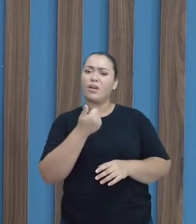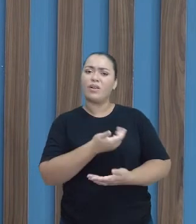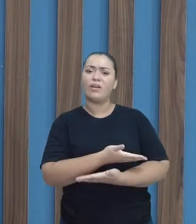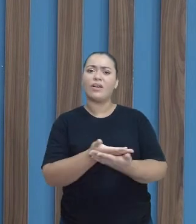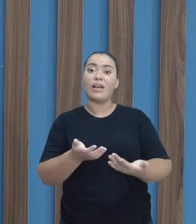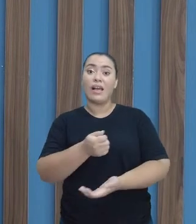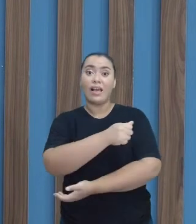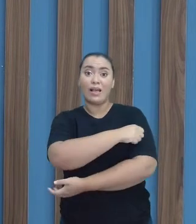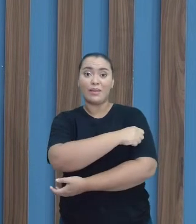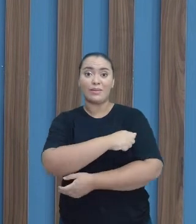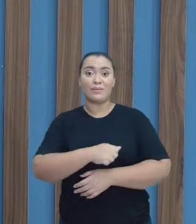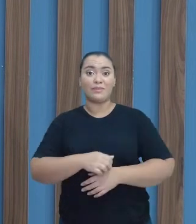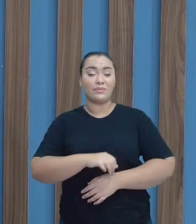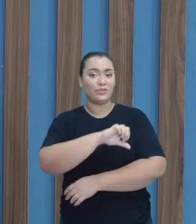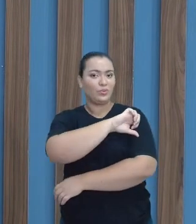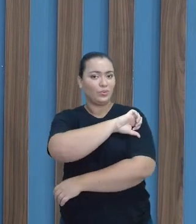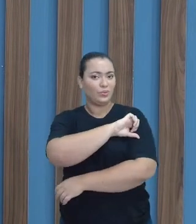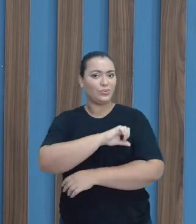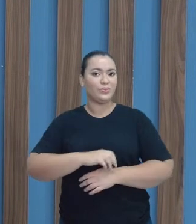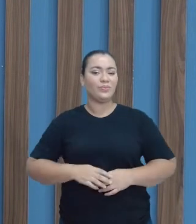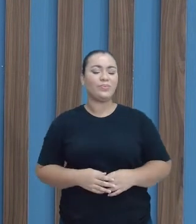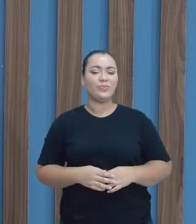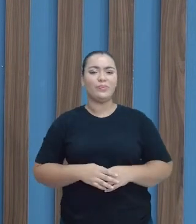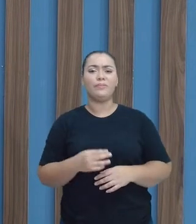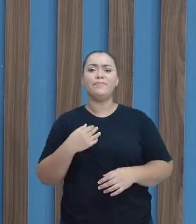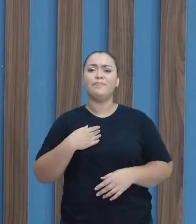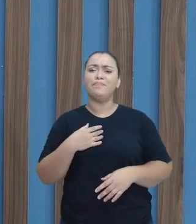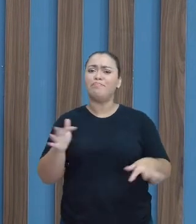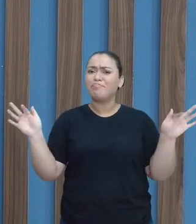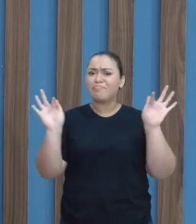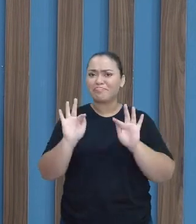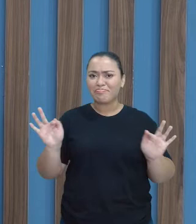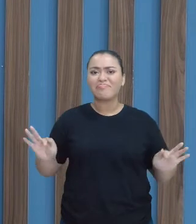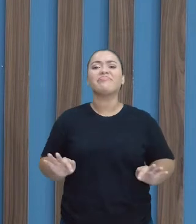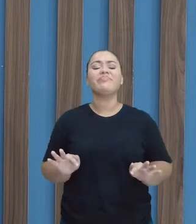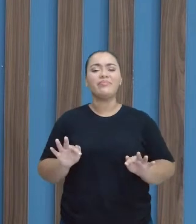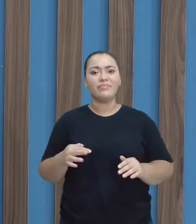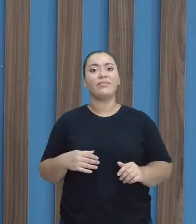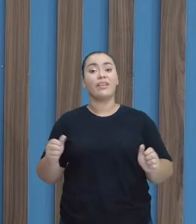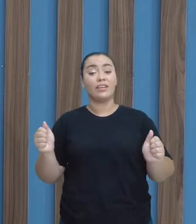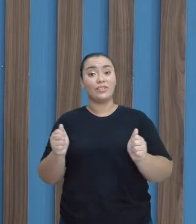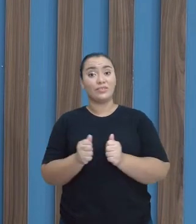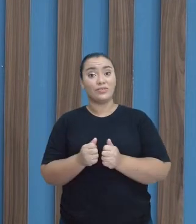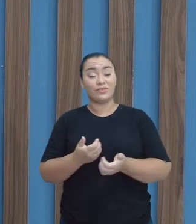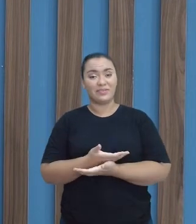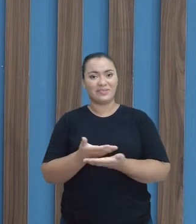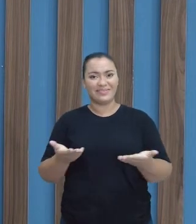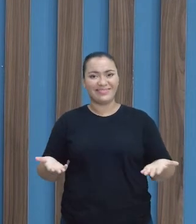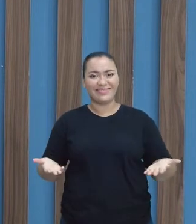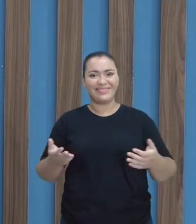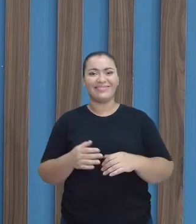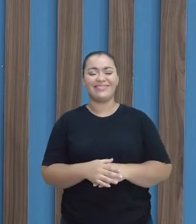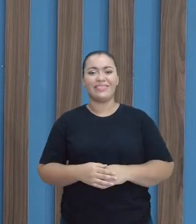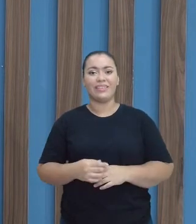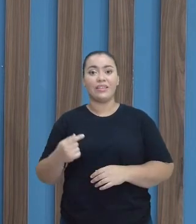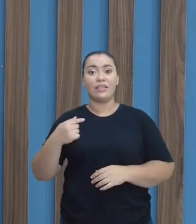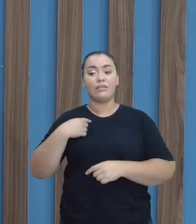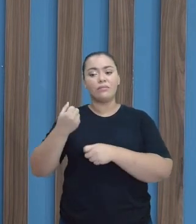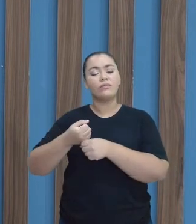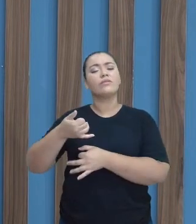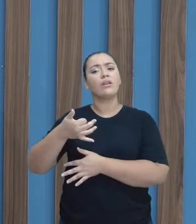alunos e alunas do 9º ano. É uma alegria muito grande ter vocês aqui conosco. O nosso chat